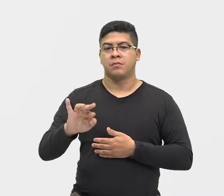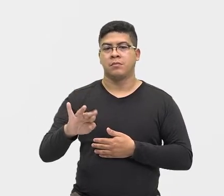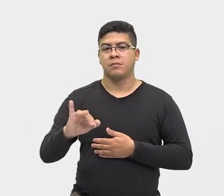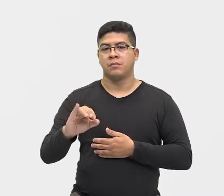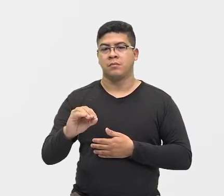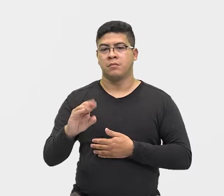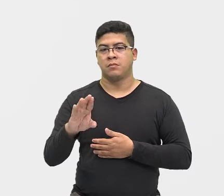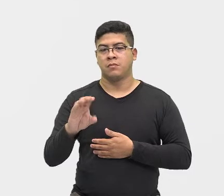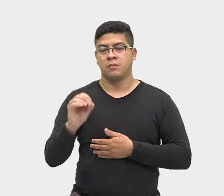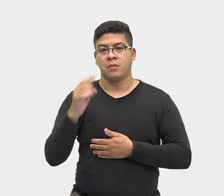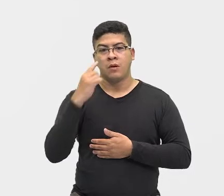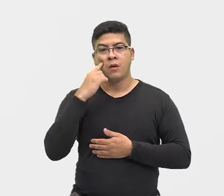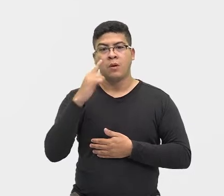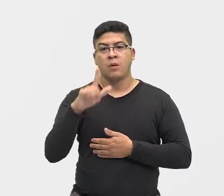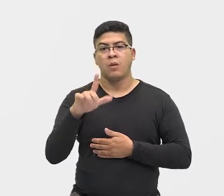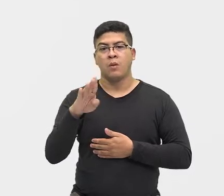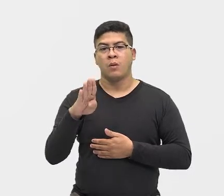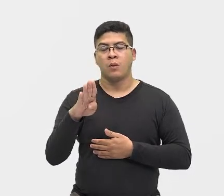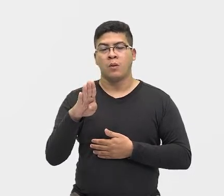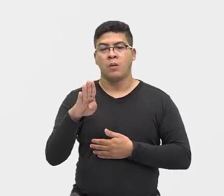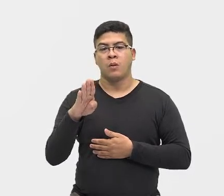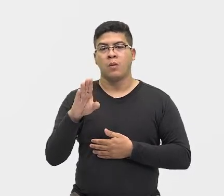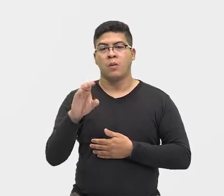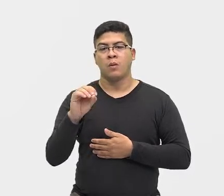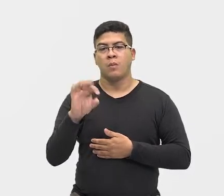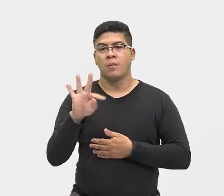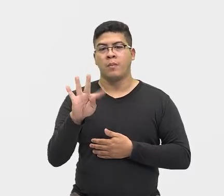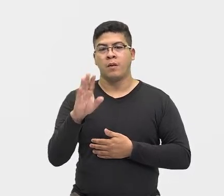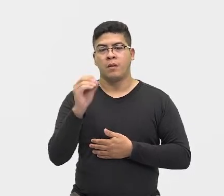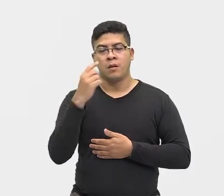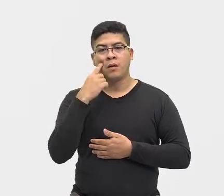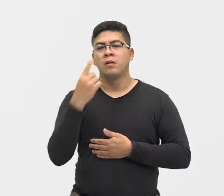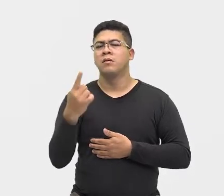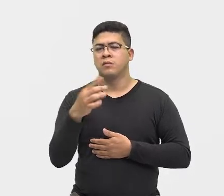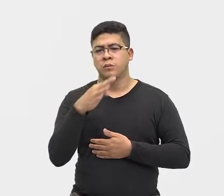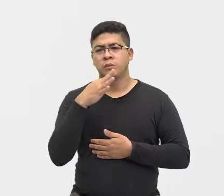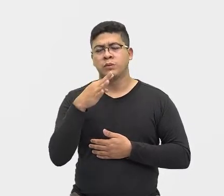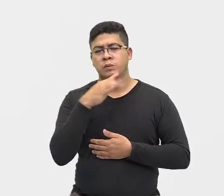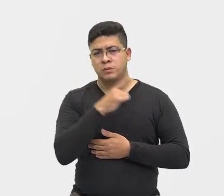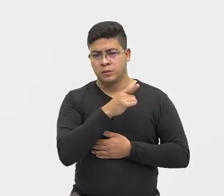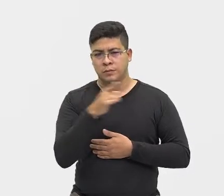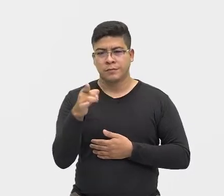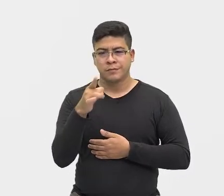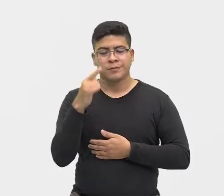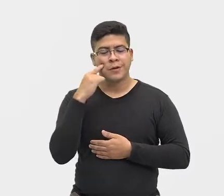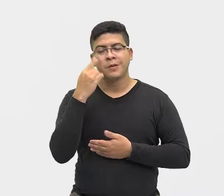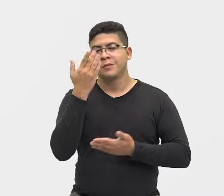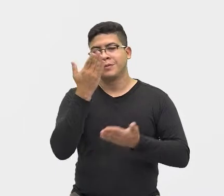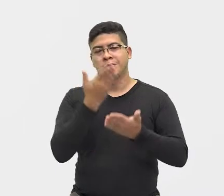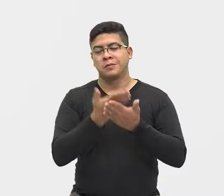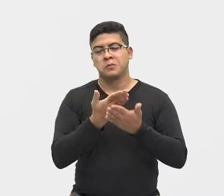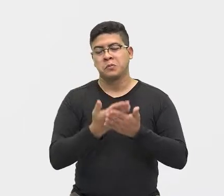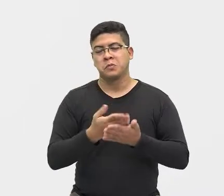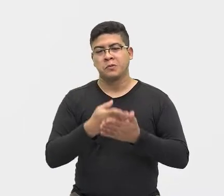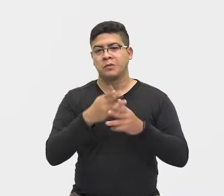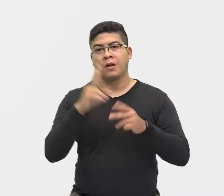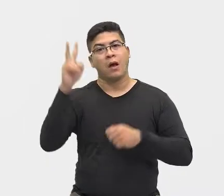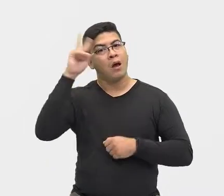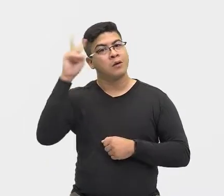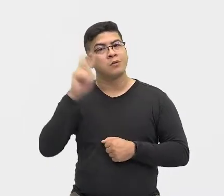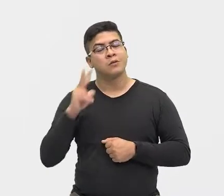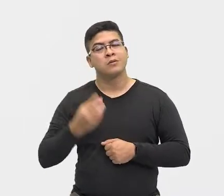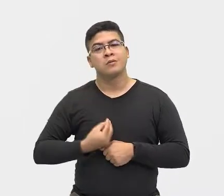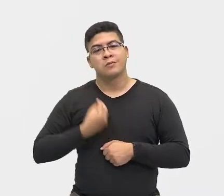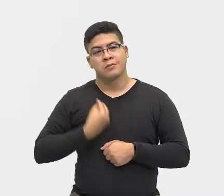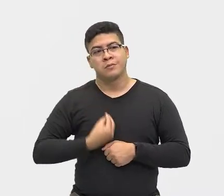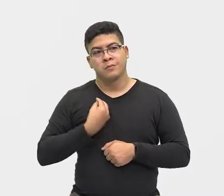Monteiro Lobato, você conhece? Não. Vamos conhecer um pouco da história dele, primeiramente. Vamos falar da história de